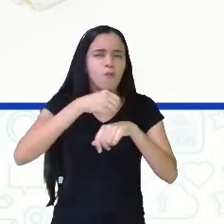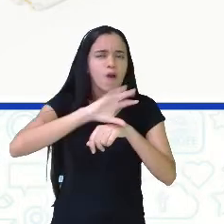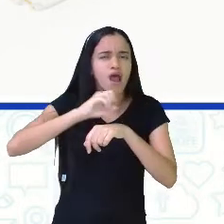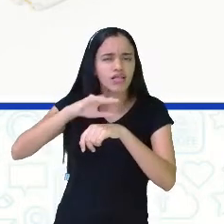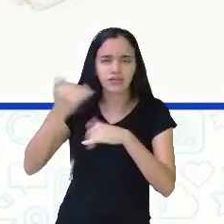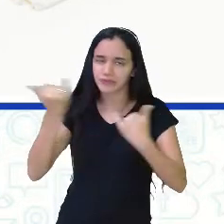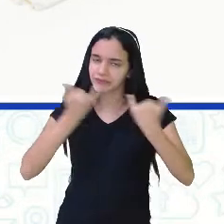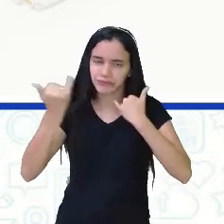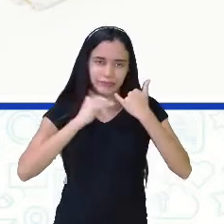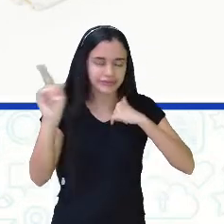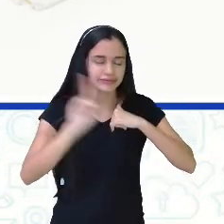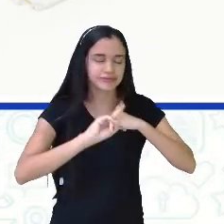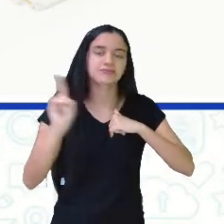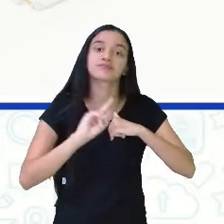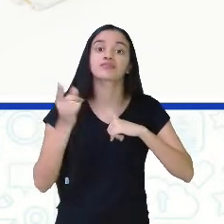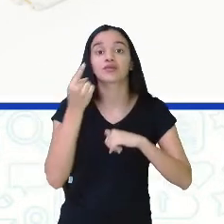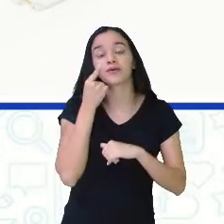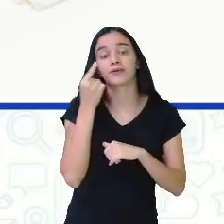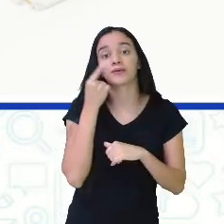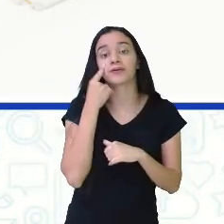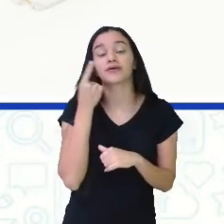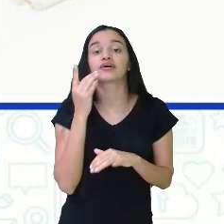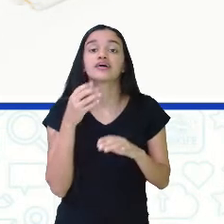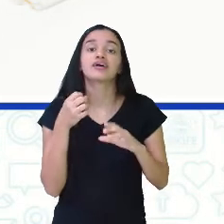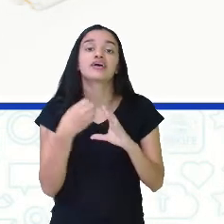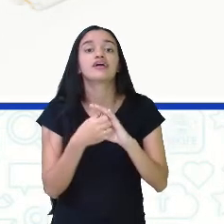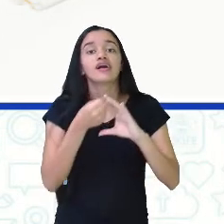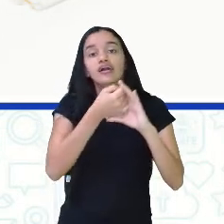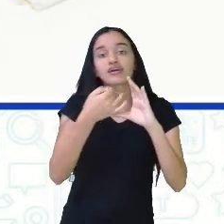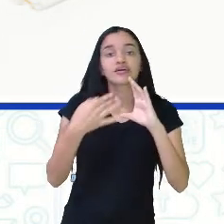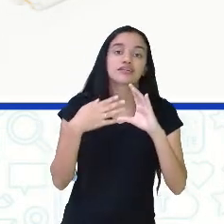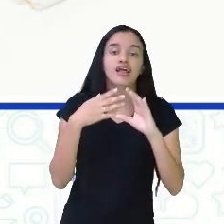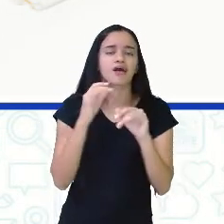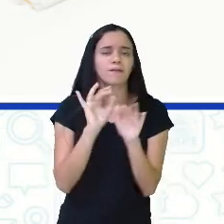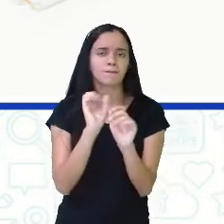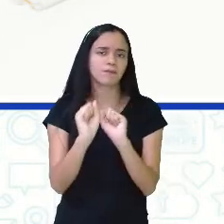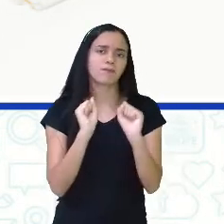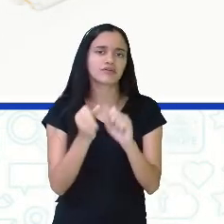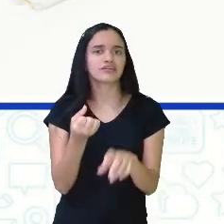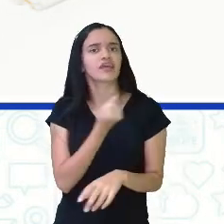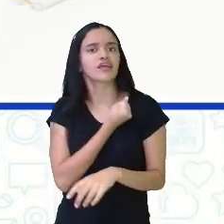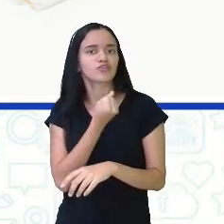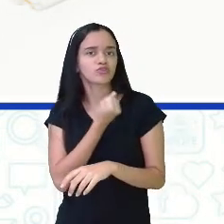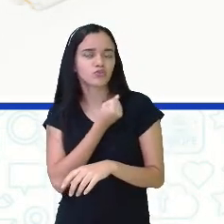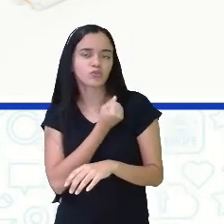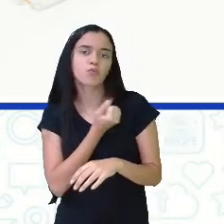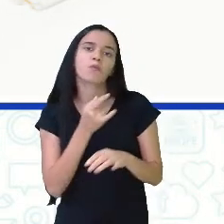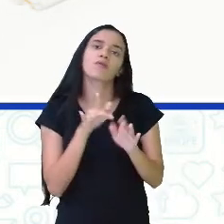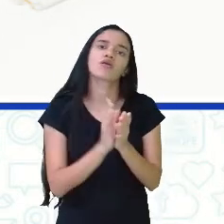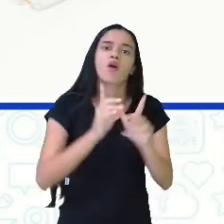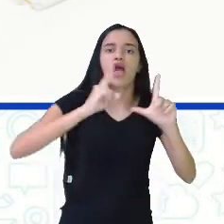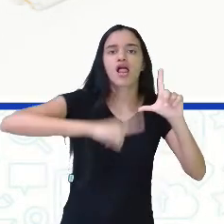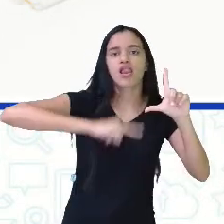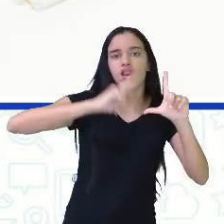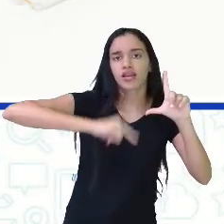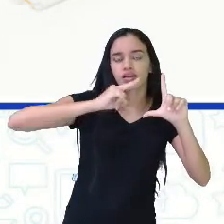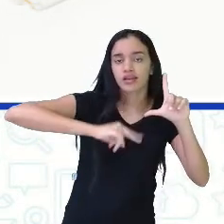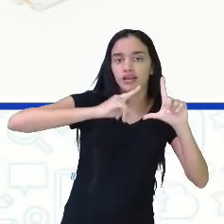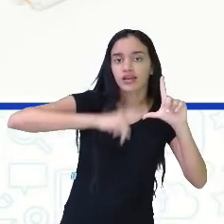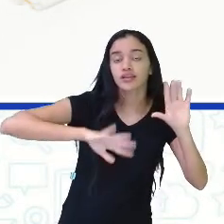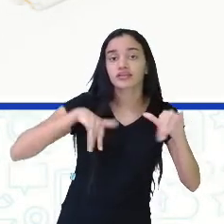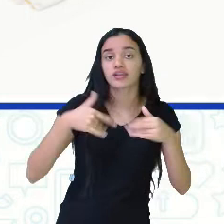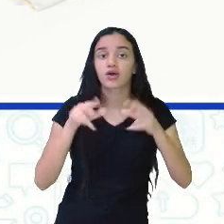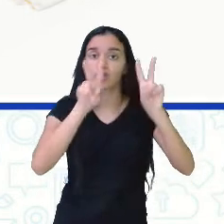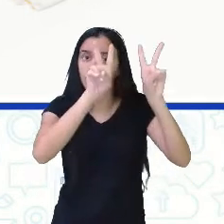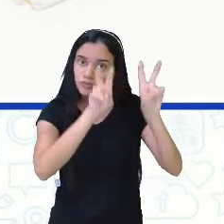mais uma informação. Ó, caractere é sempre qualquer letra, sinal de pontuação ou espaço em branco. Então, seja, o título não